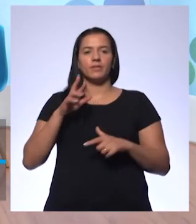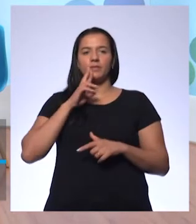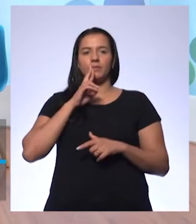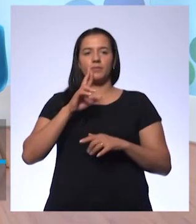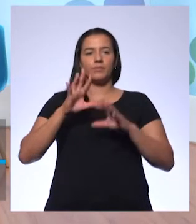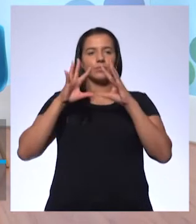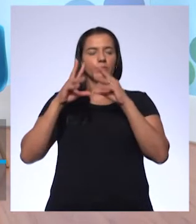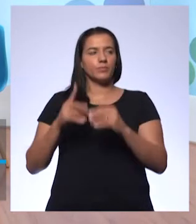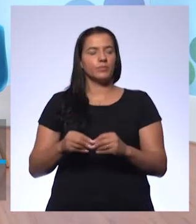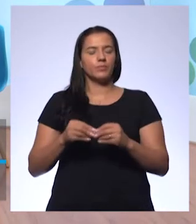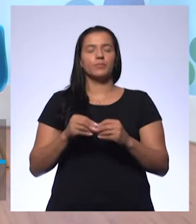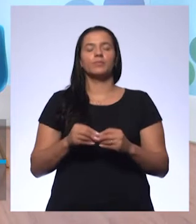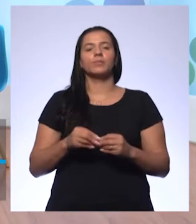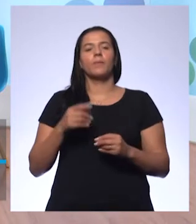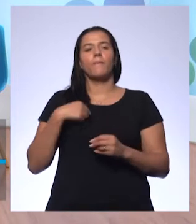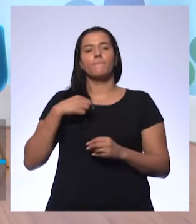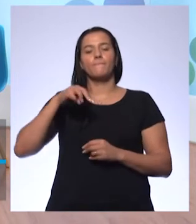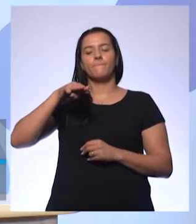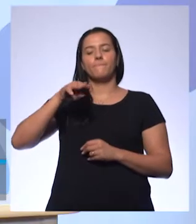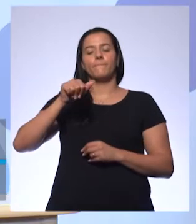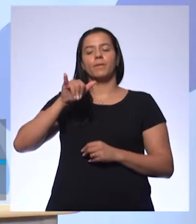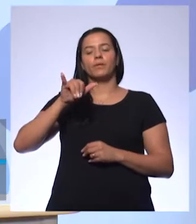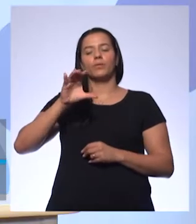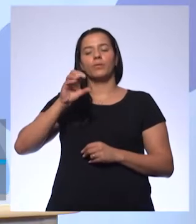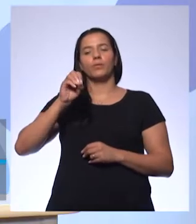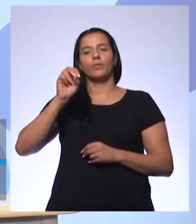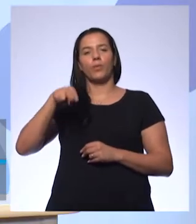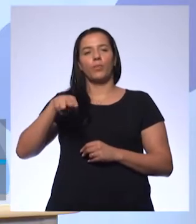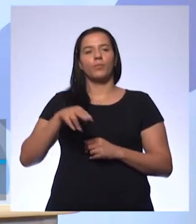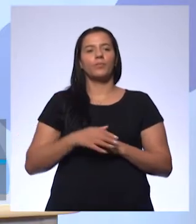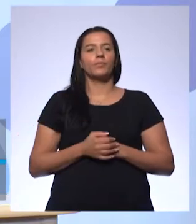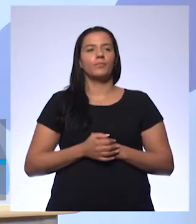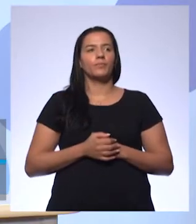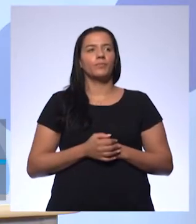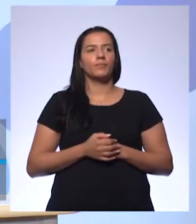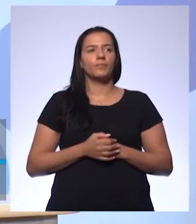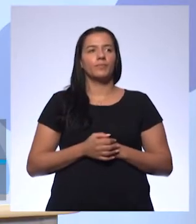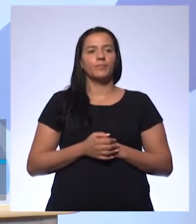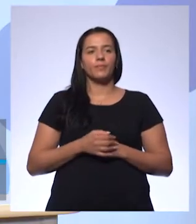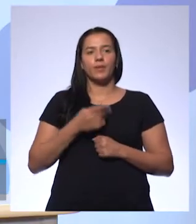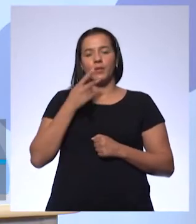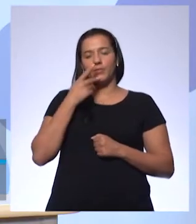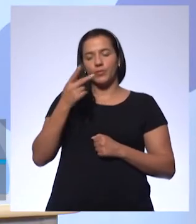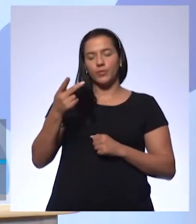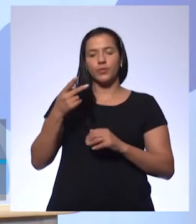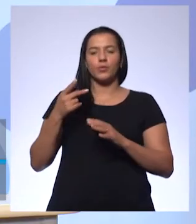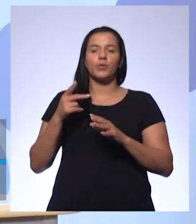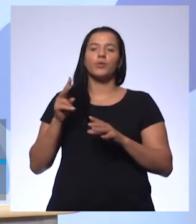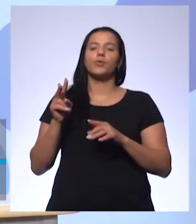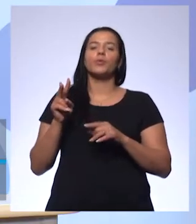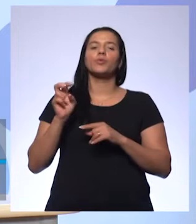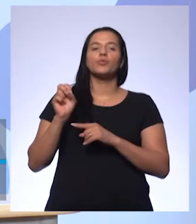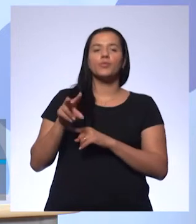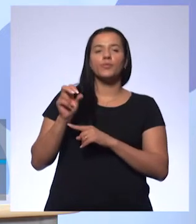Vou ler aqui do Michael. Acho que é isso. Okay. Os vírus são extremamente pequenos e acelulares. Muito bem. Ou